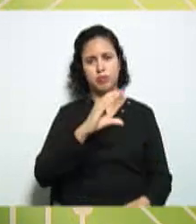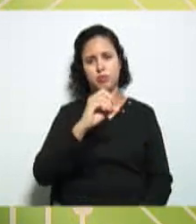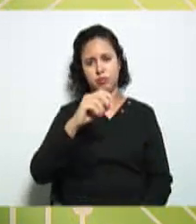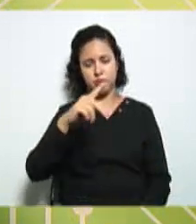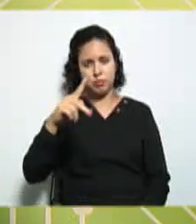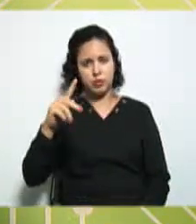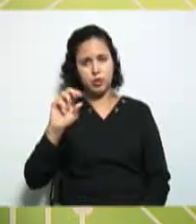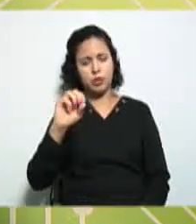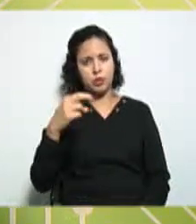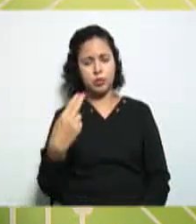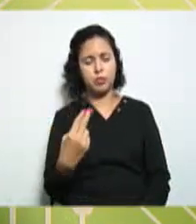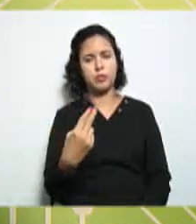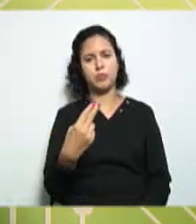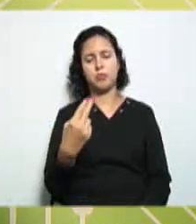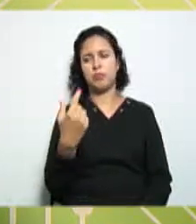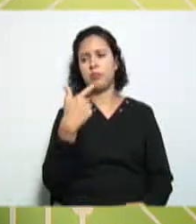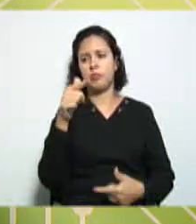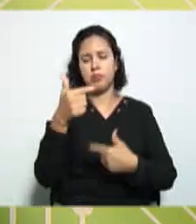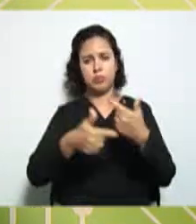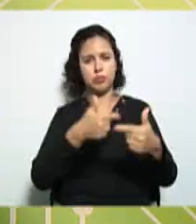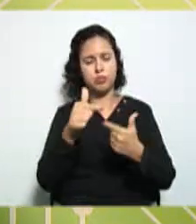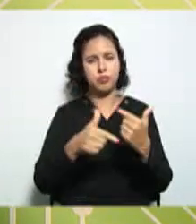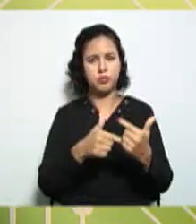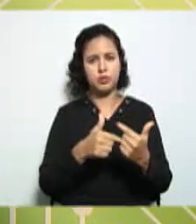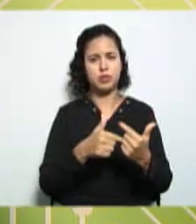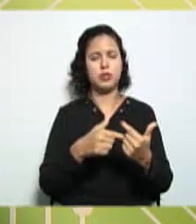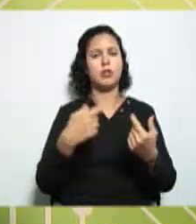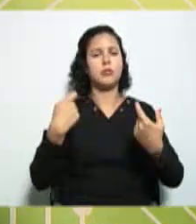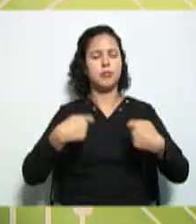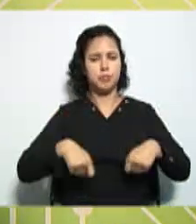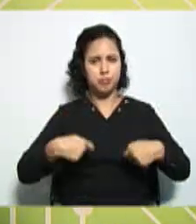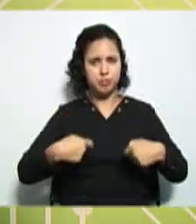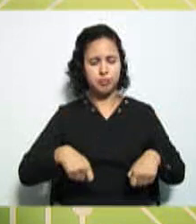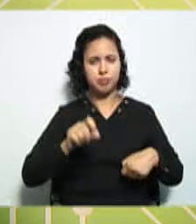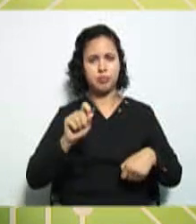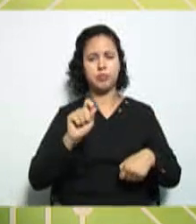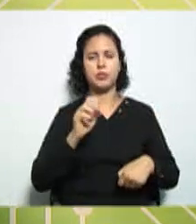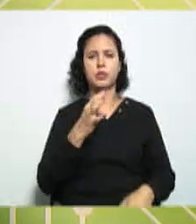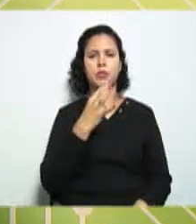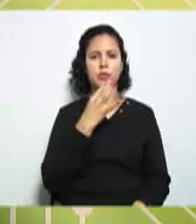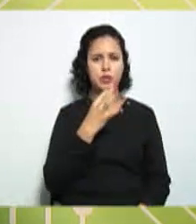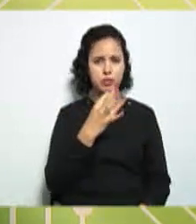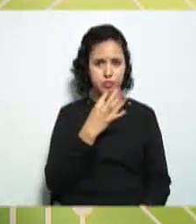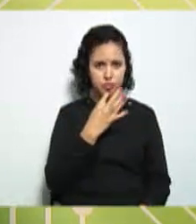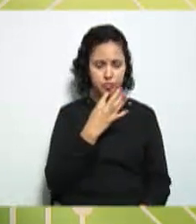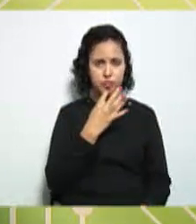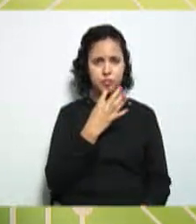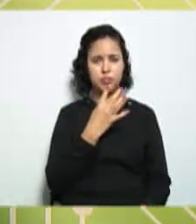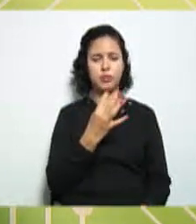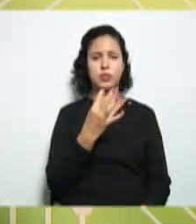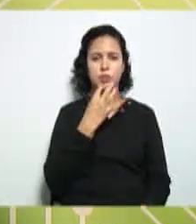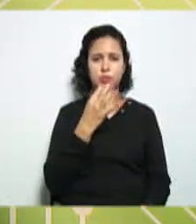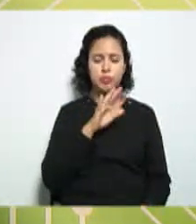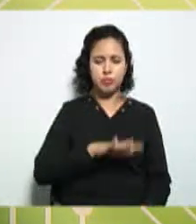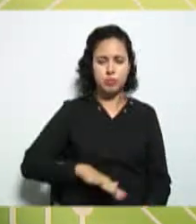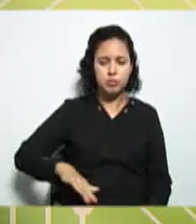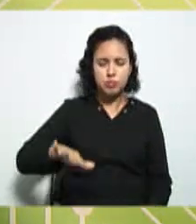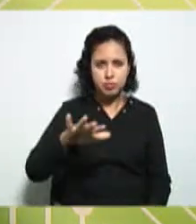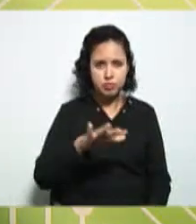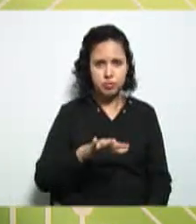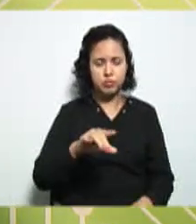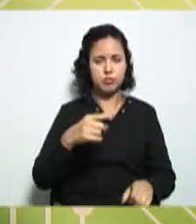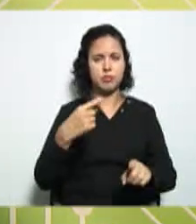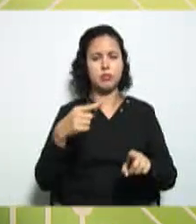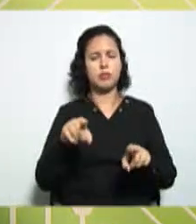ou empreendimento, então, obviamente, eu vou precisar de conhecer, né? Conhecer a minha região, conhecer